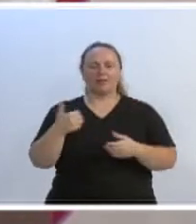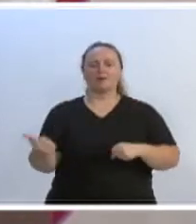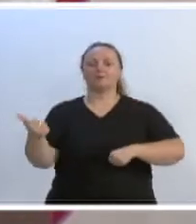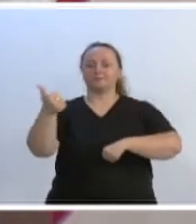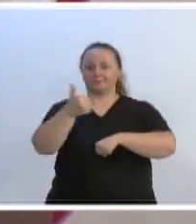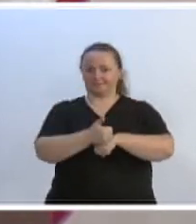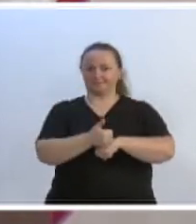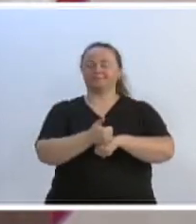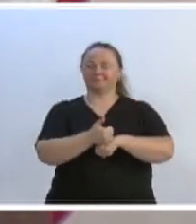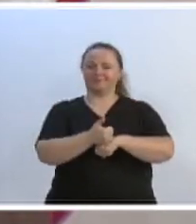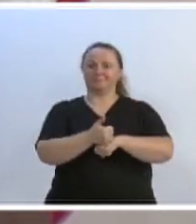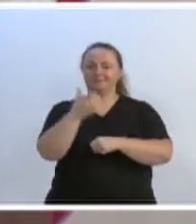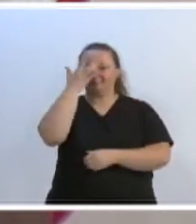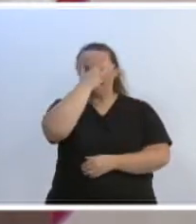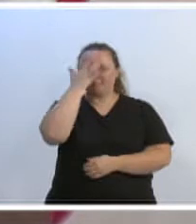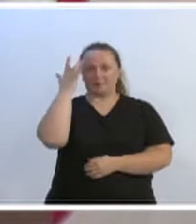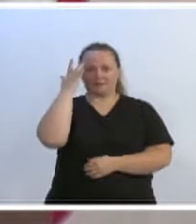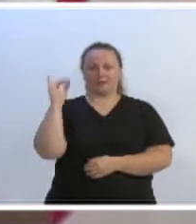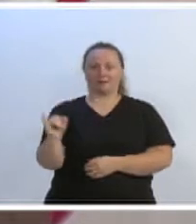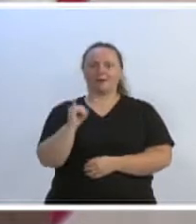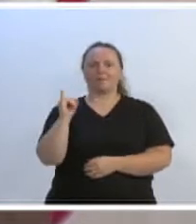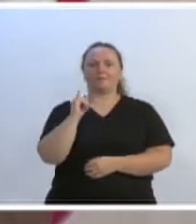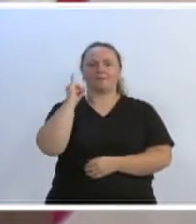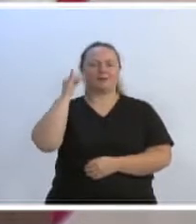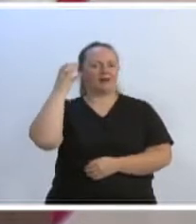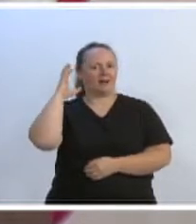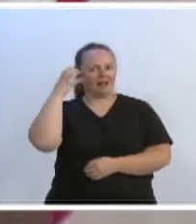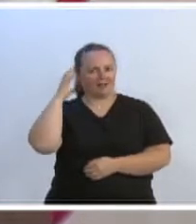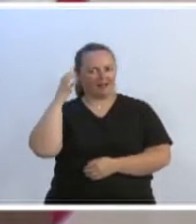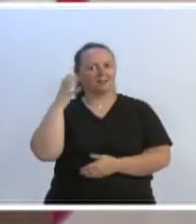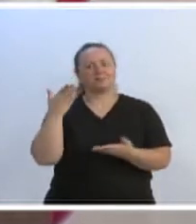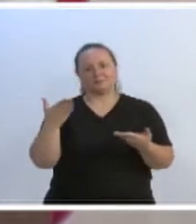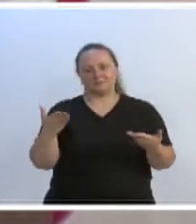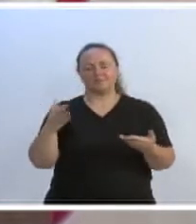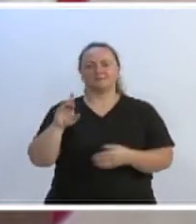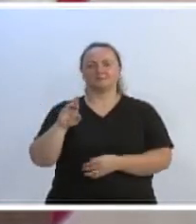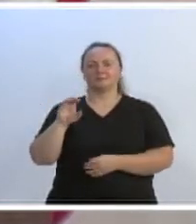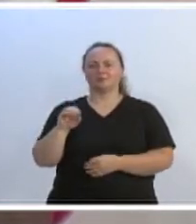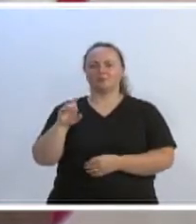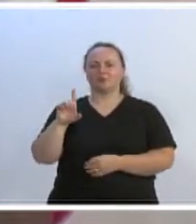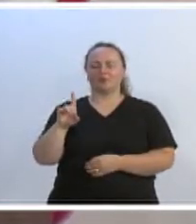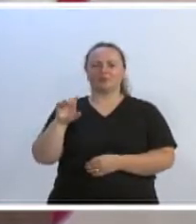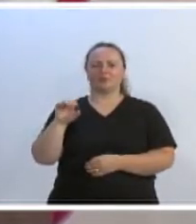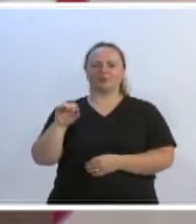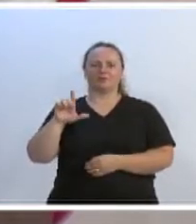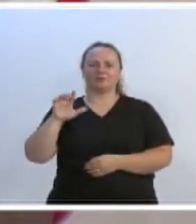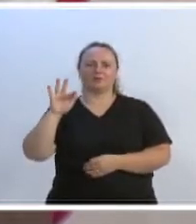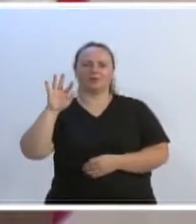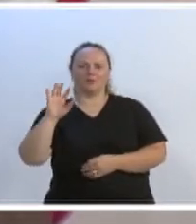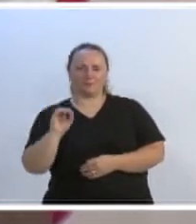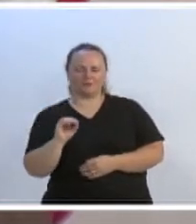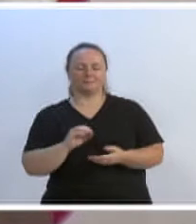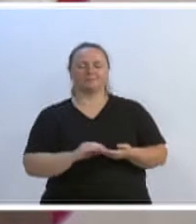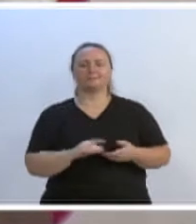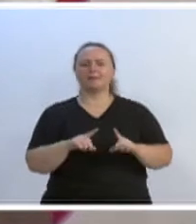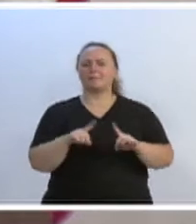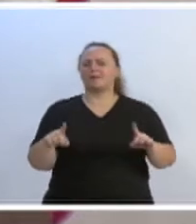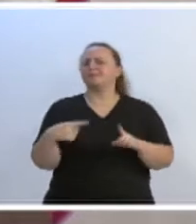peculiaridade. E a representatividade com que estamos aqui presentes demonstra que esse é um